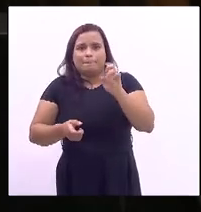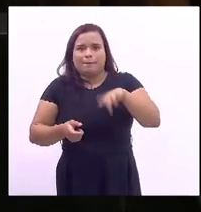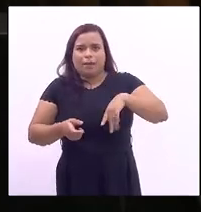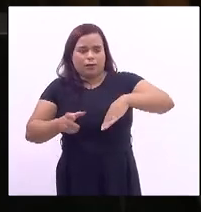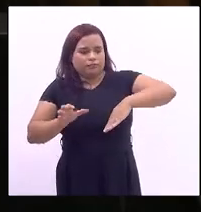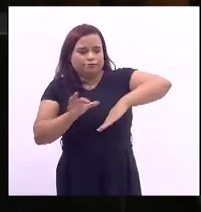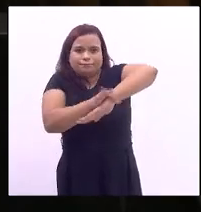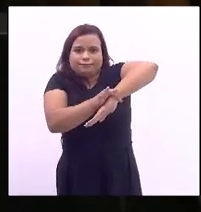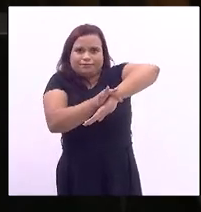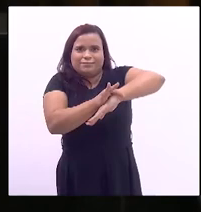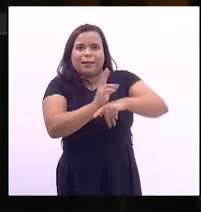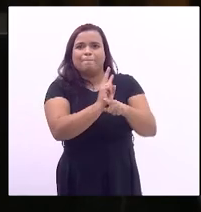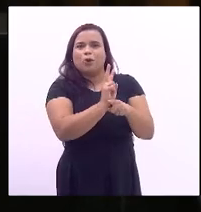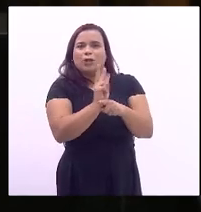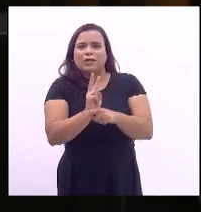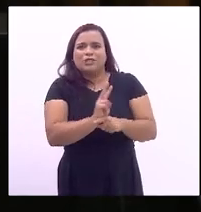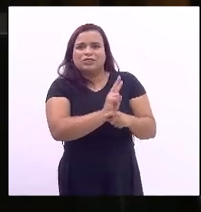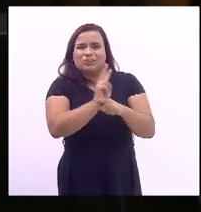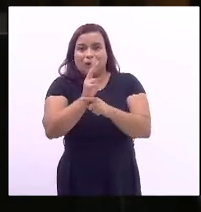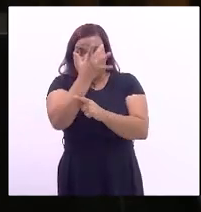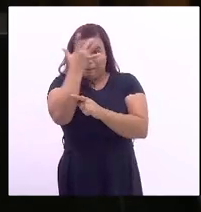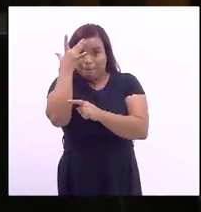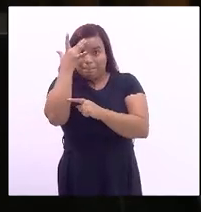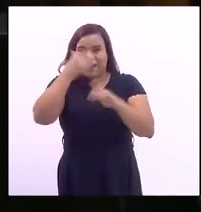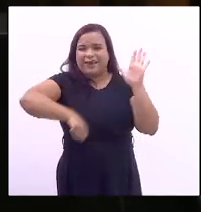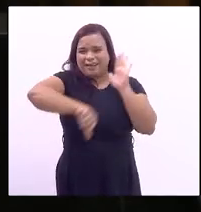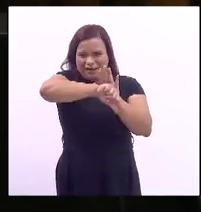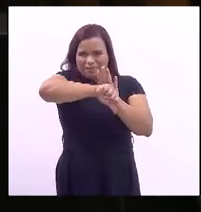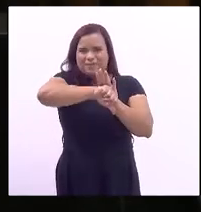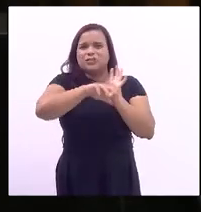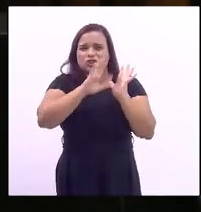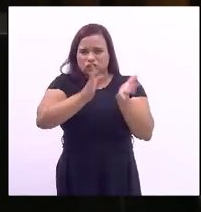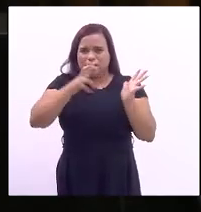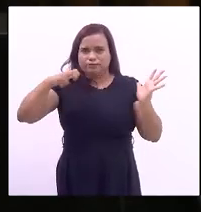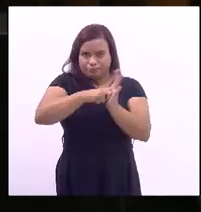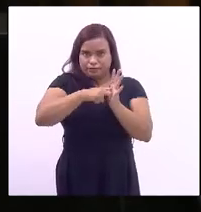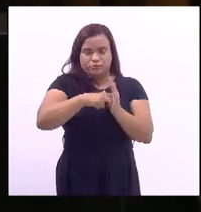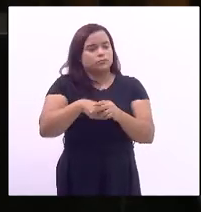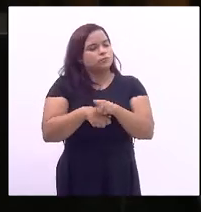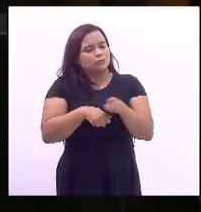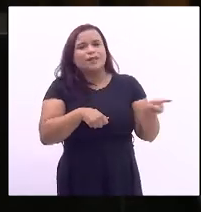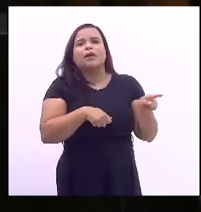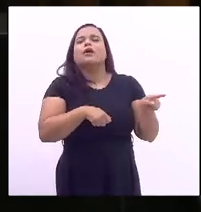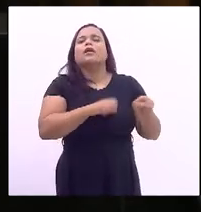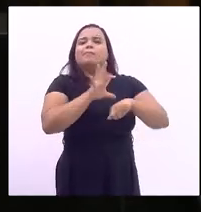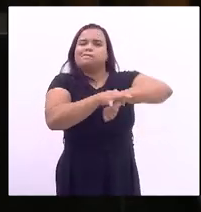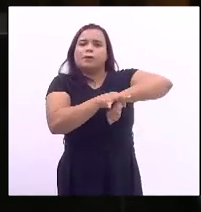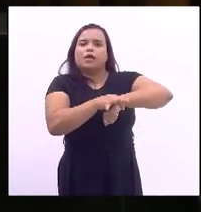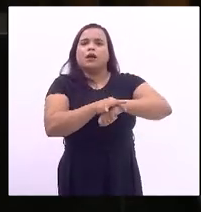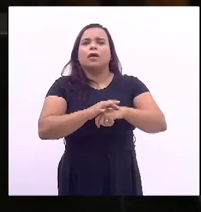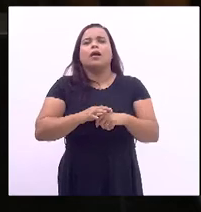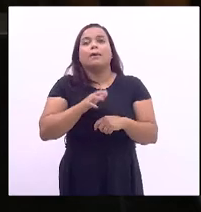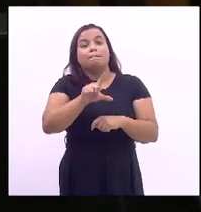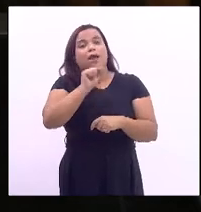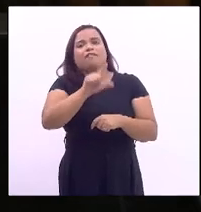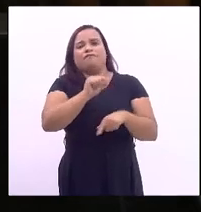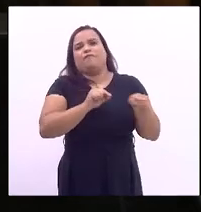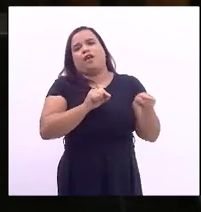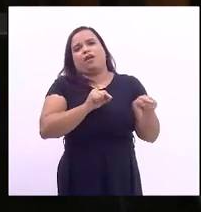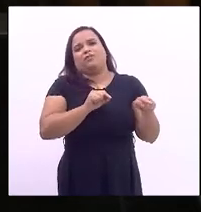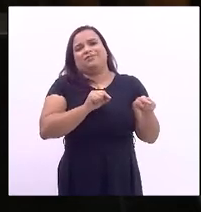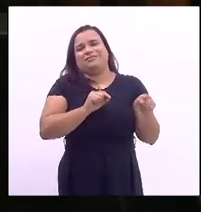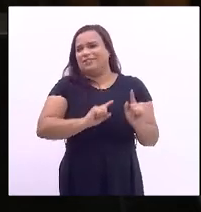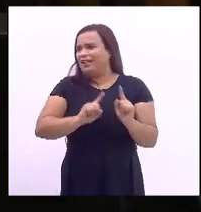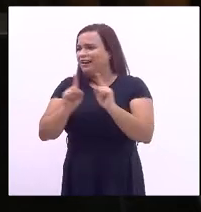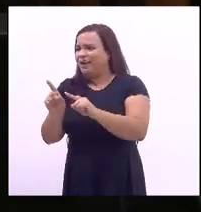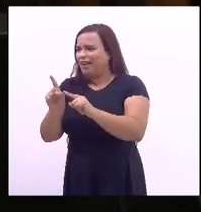para monitorar condenados do que investir em câmeras para monitorar os nossos policiais